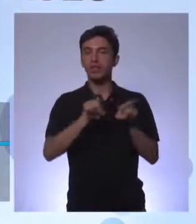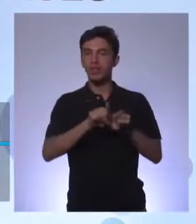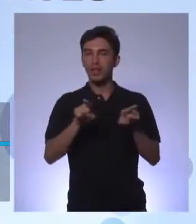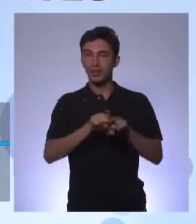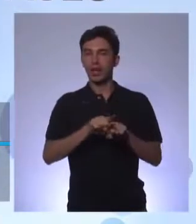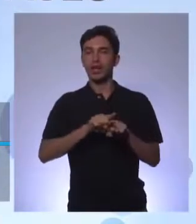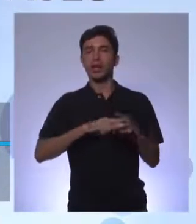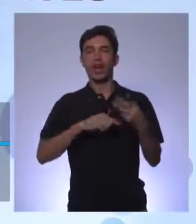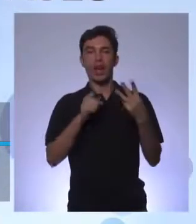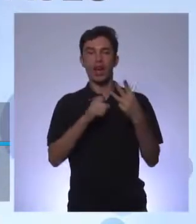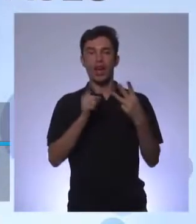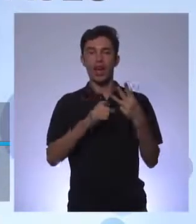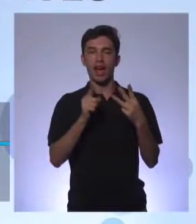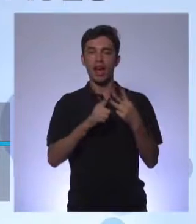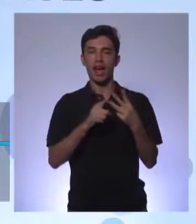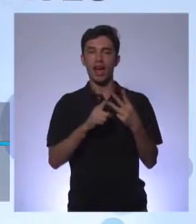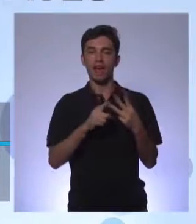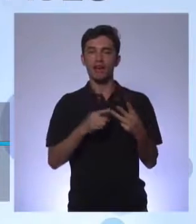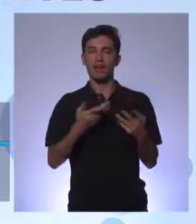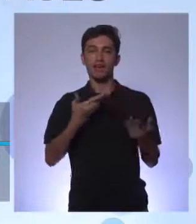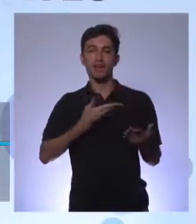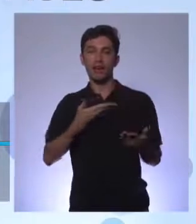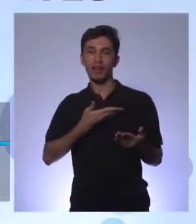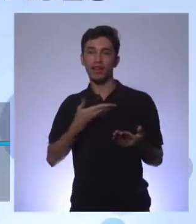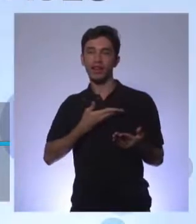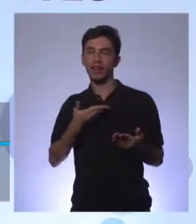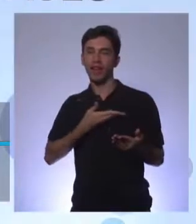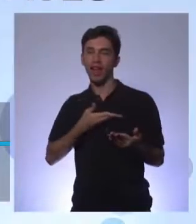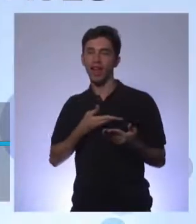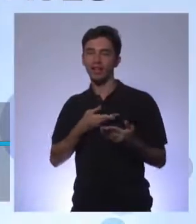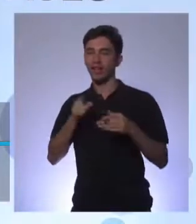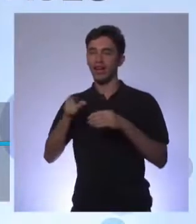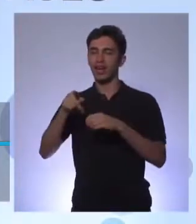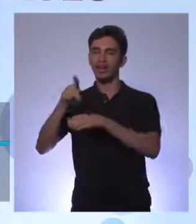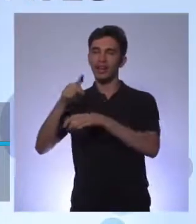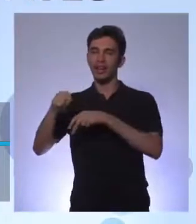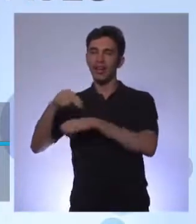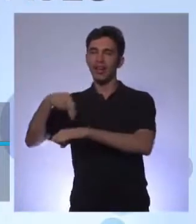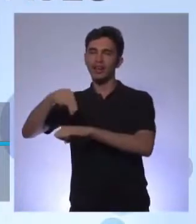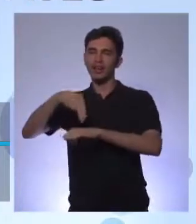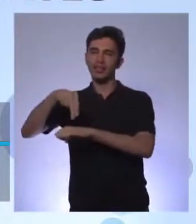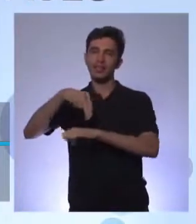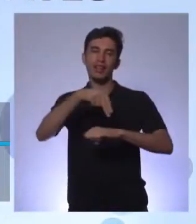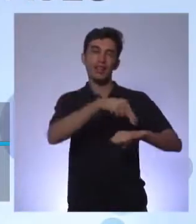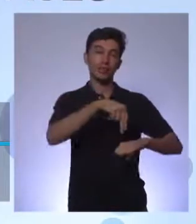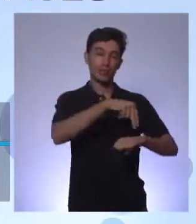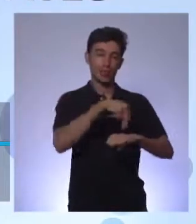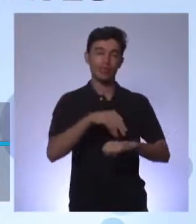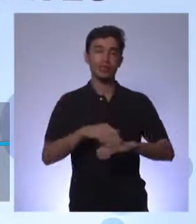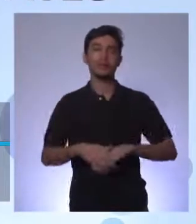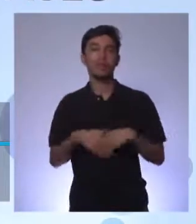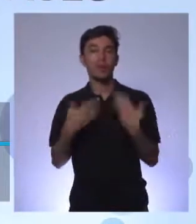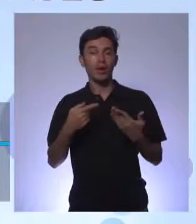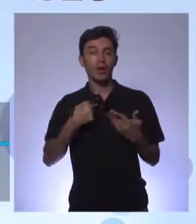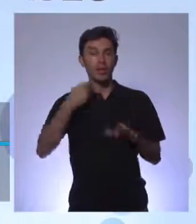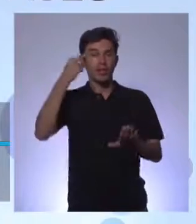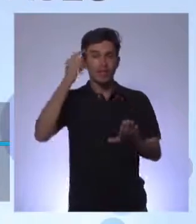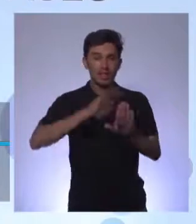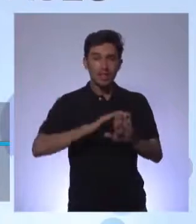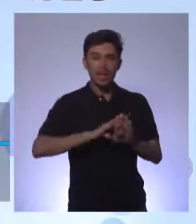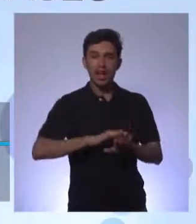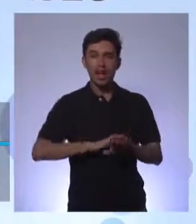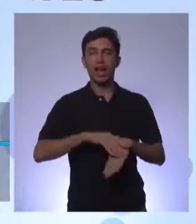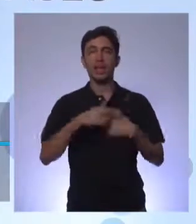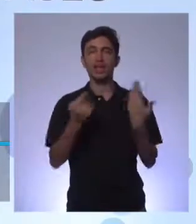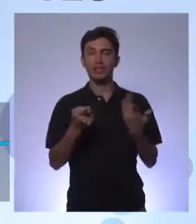a fraternidade entre os povos. Então, esses ideais iluministas que provocaram a queda